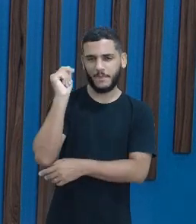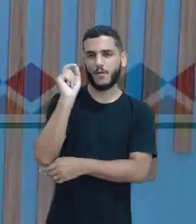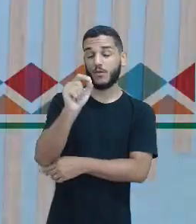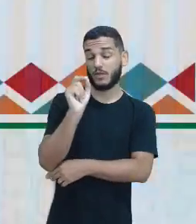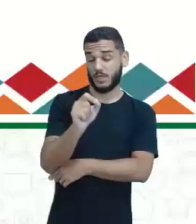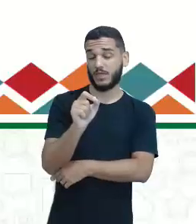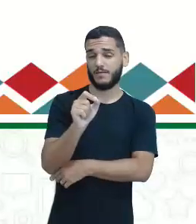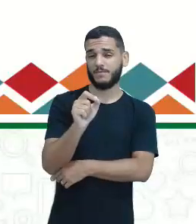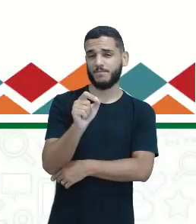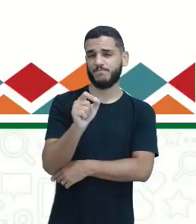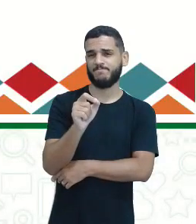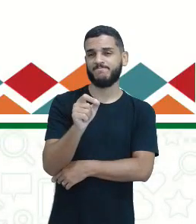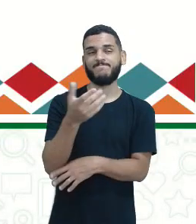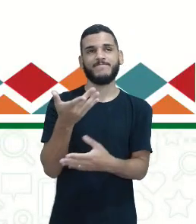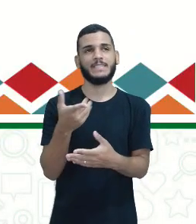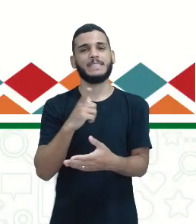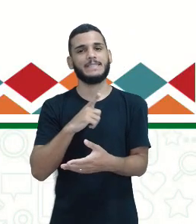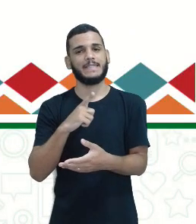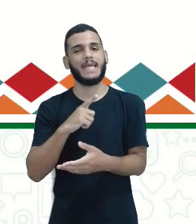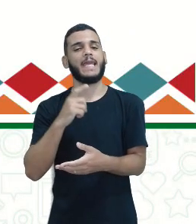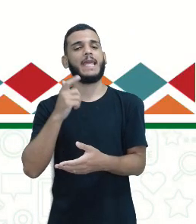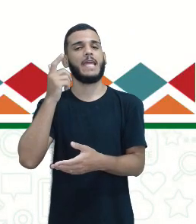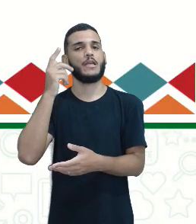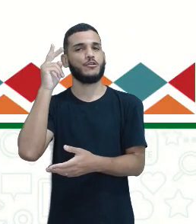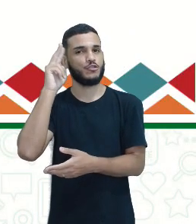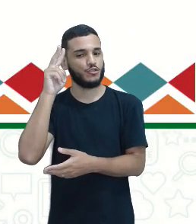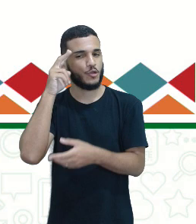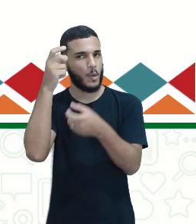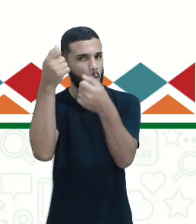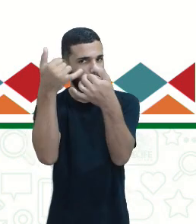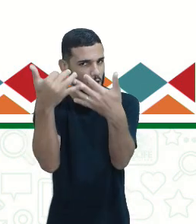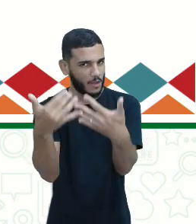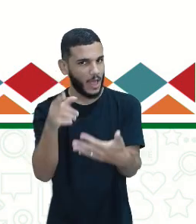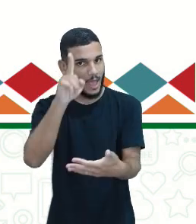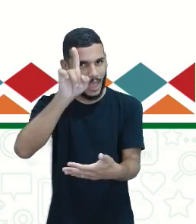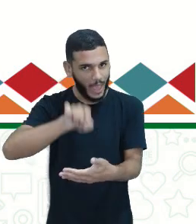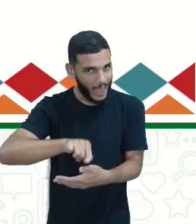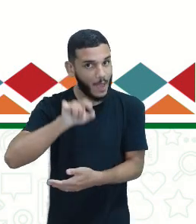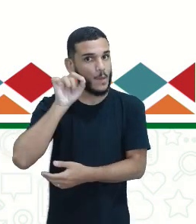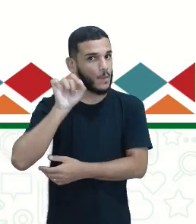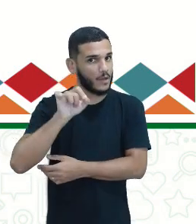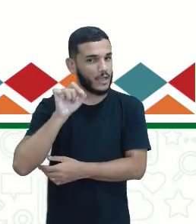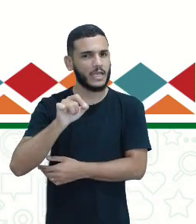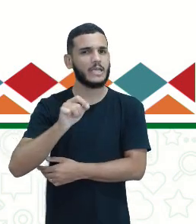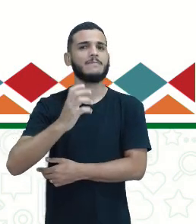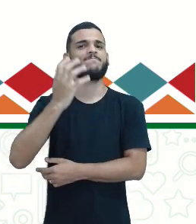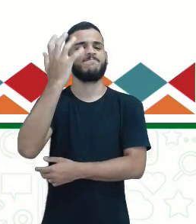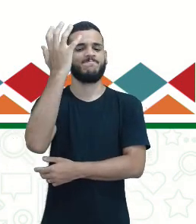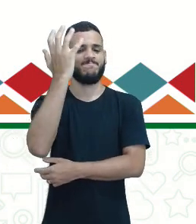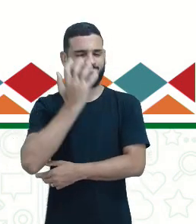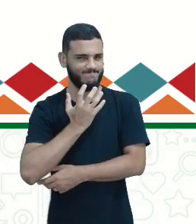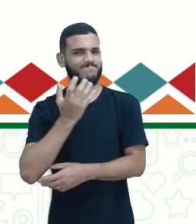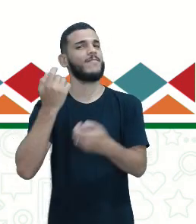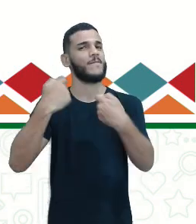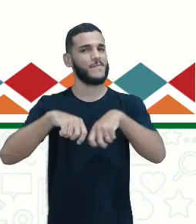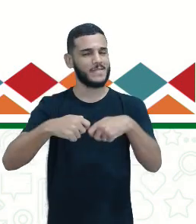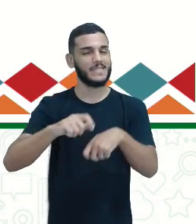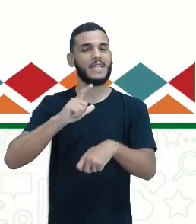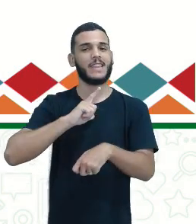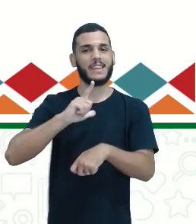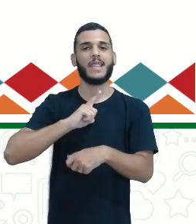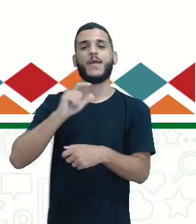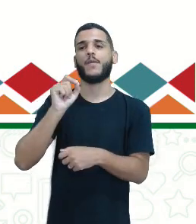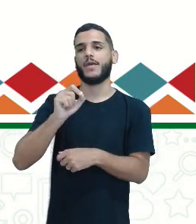já notaram e perceberam que contar histórias é coisa séria. Sabia disso? Em alguns lugares